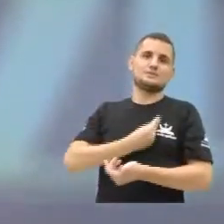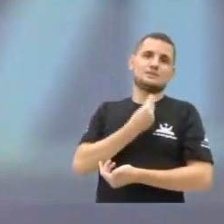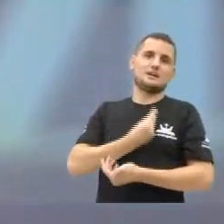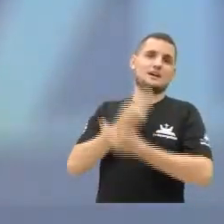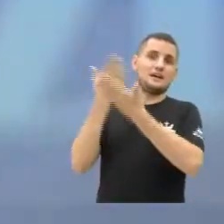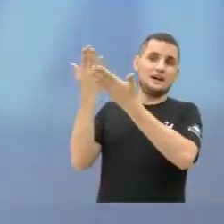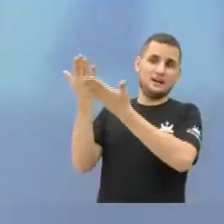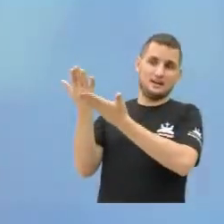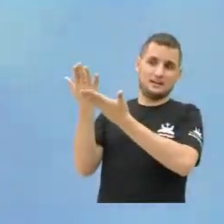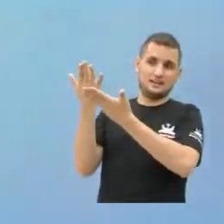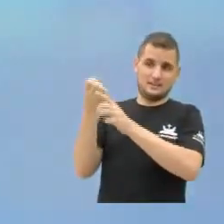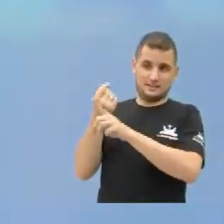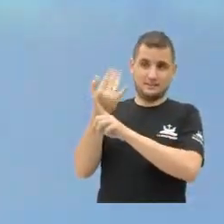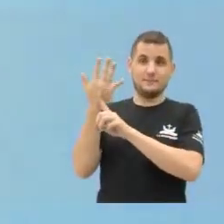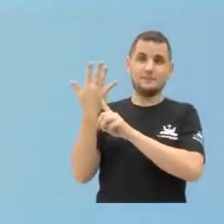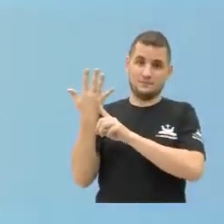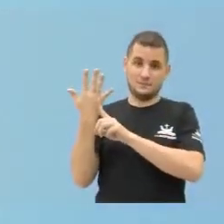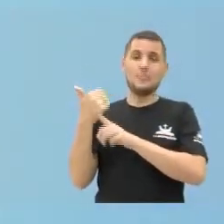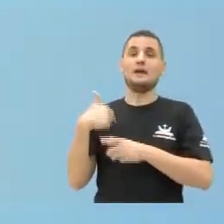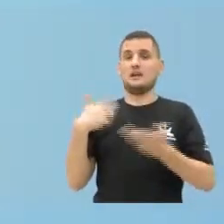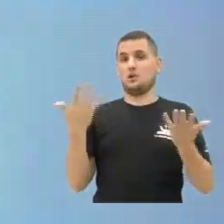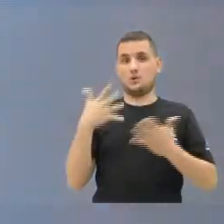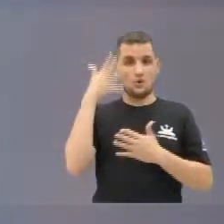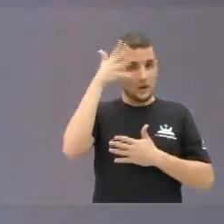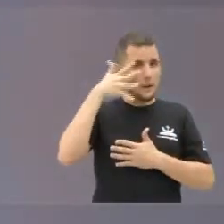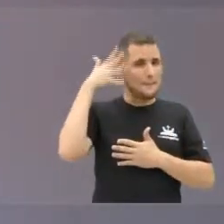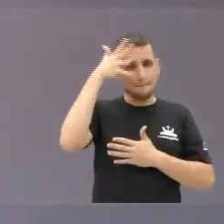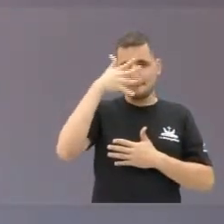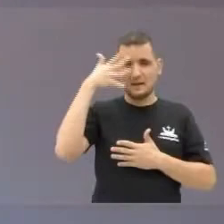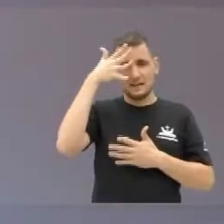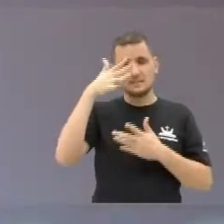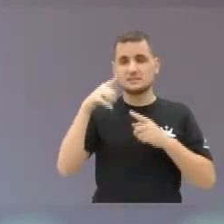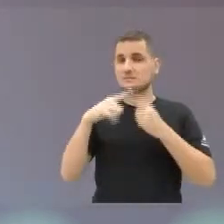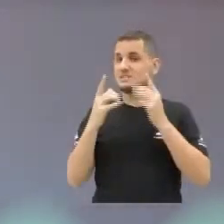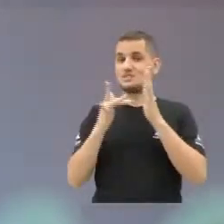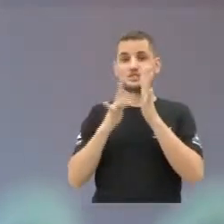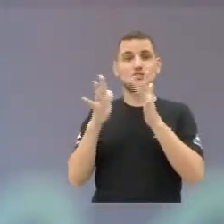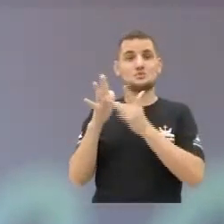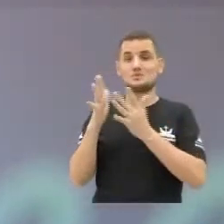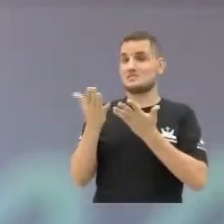O Frei vai pregar, mas o momento todo Jesus está aqui.